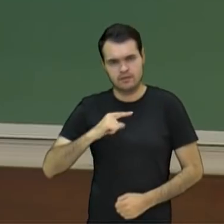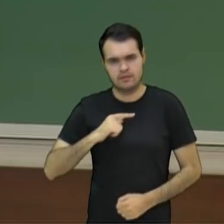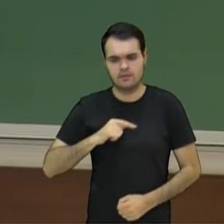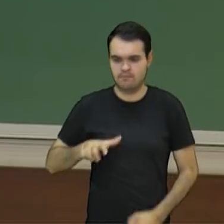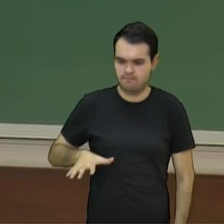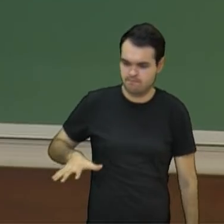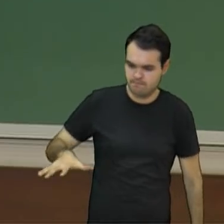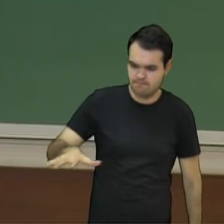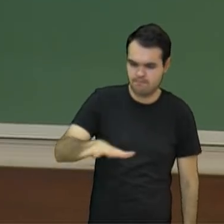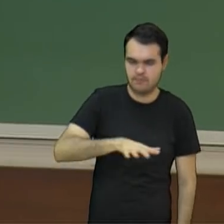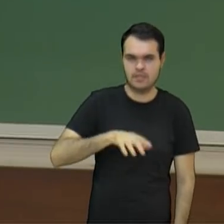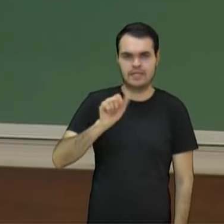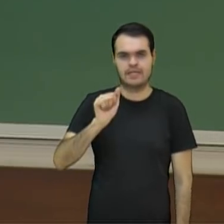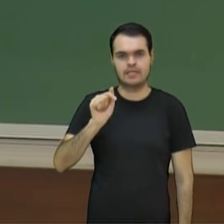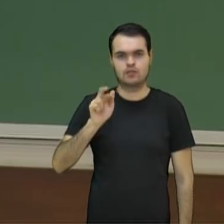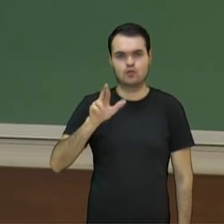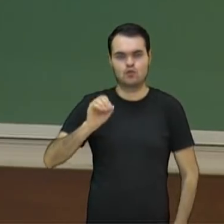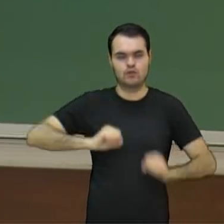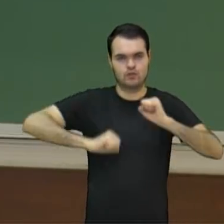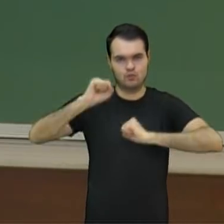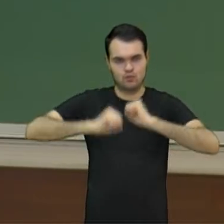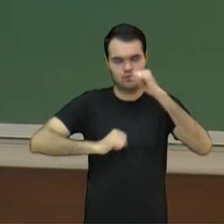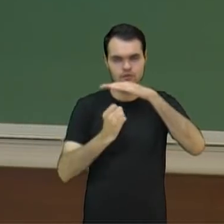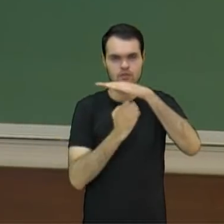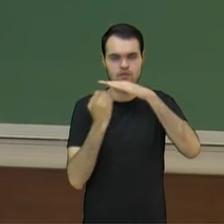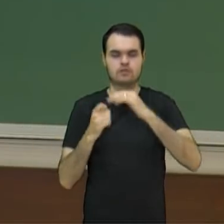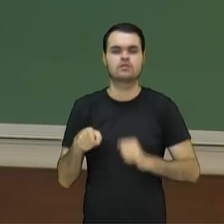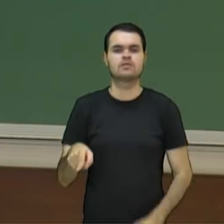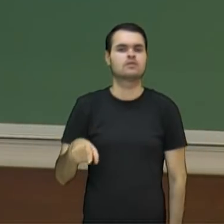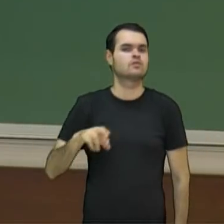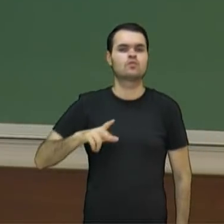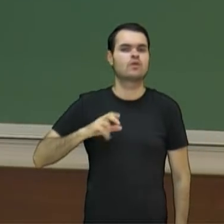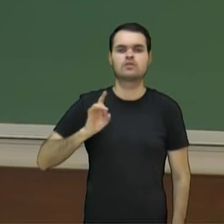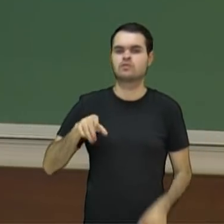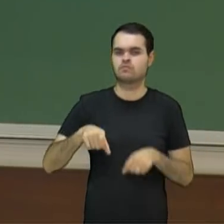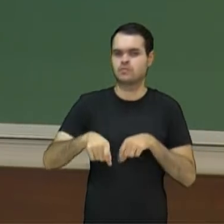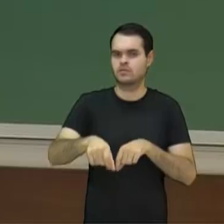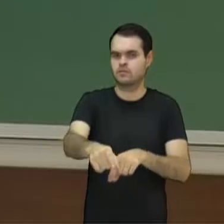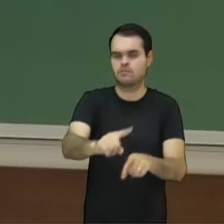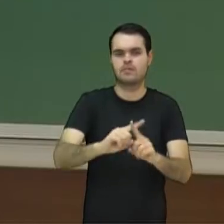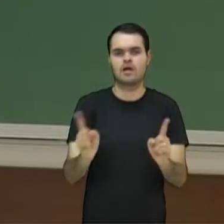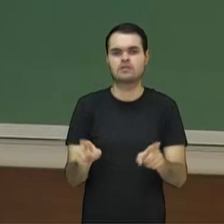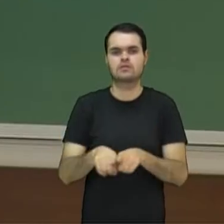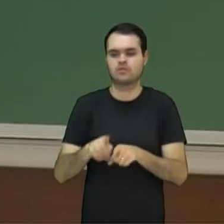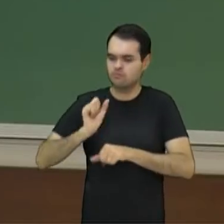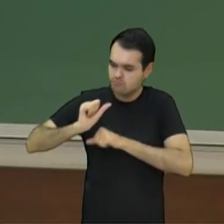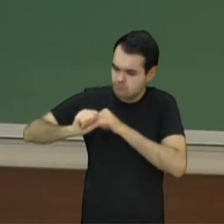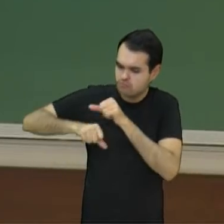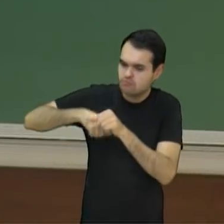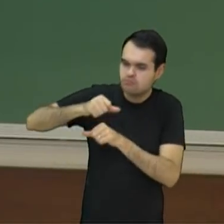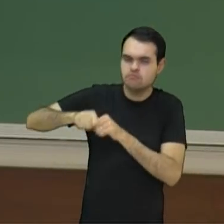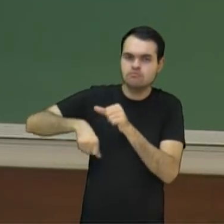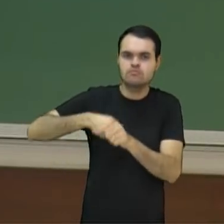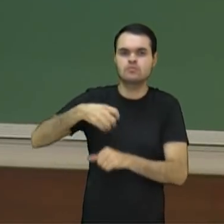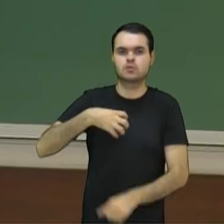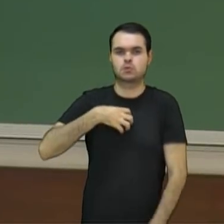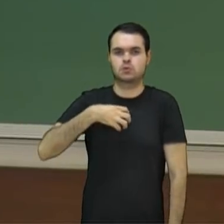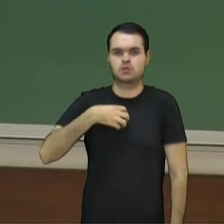as agroindústrias, então agora não é apenas o plantio, mas a própria modificação daquilo que vai